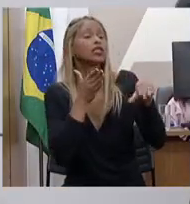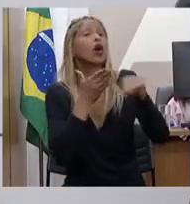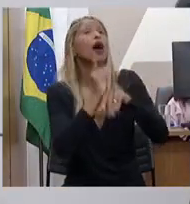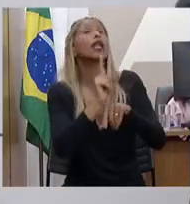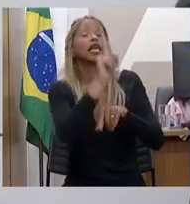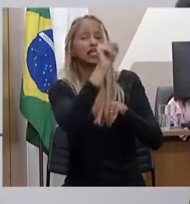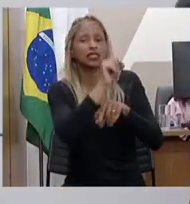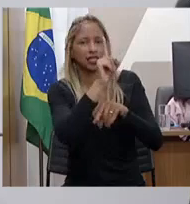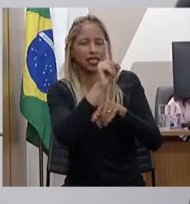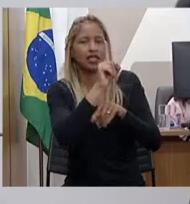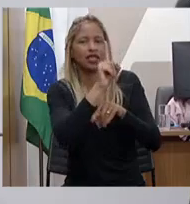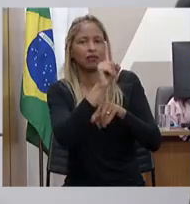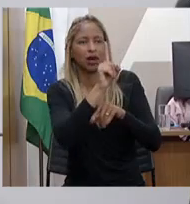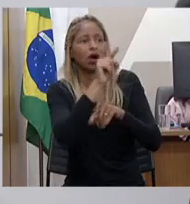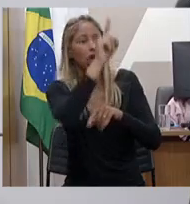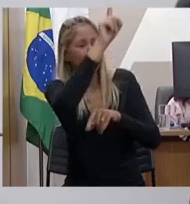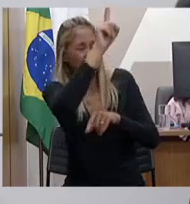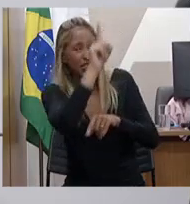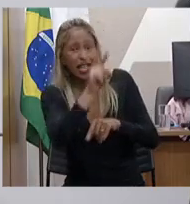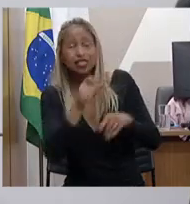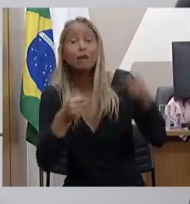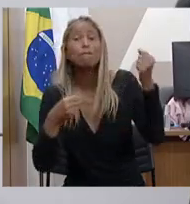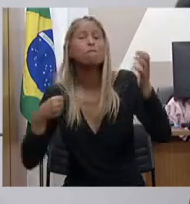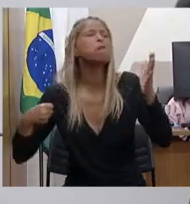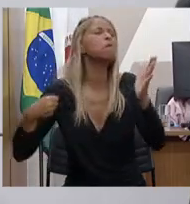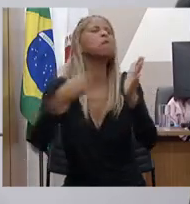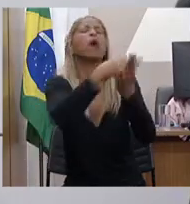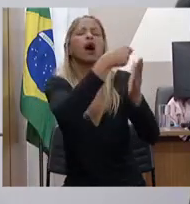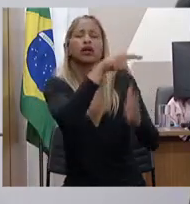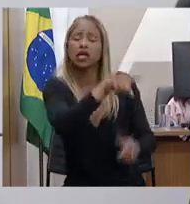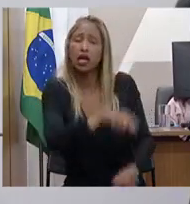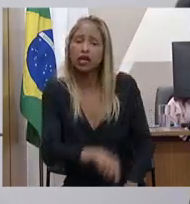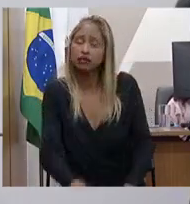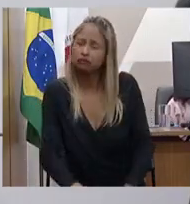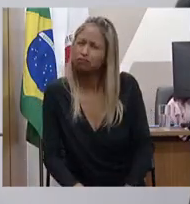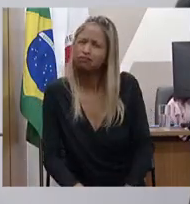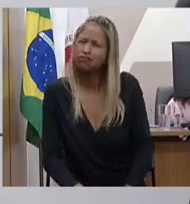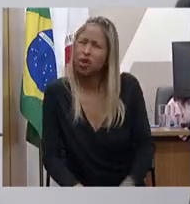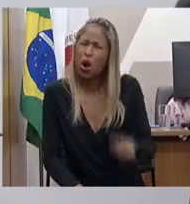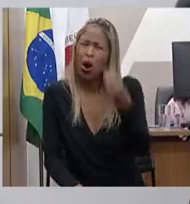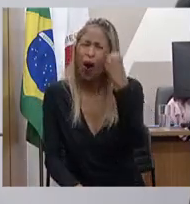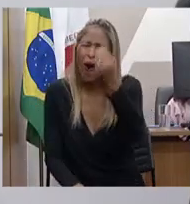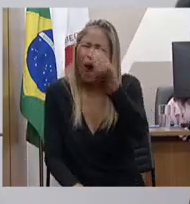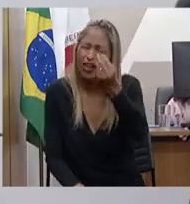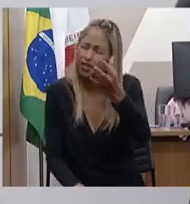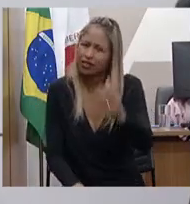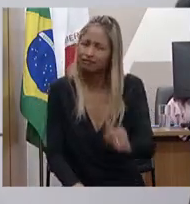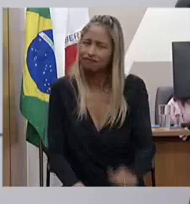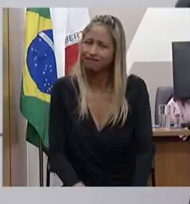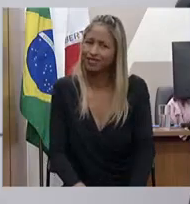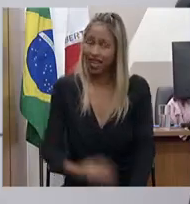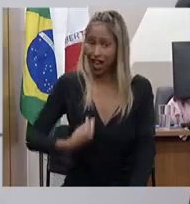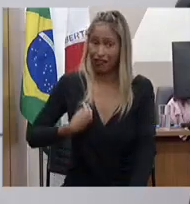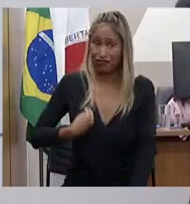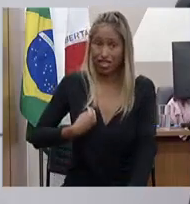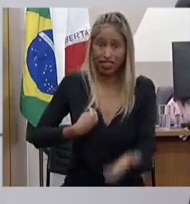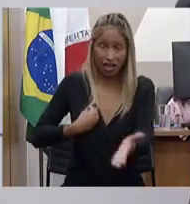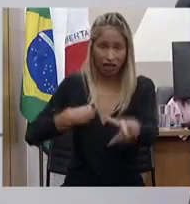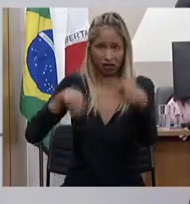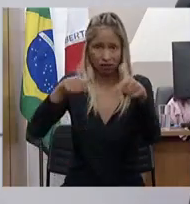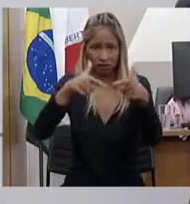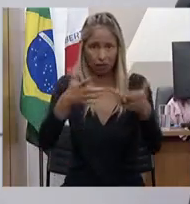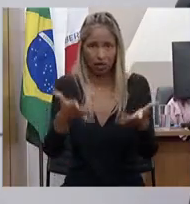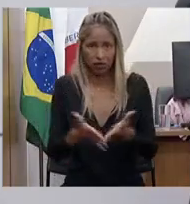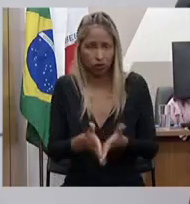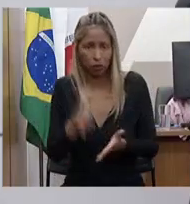apartamento o caboclo dessa lá ainda bate nele olha só que estresse que é a vida desse desse trabalhador